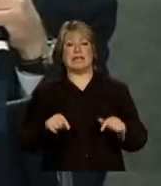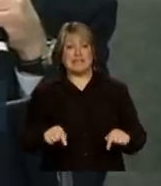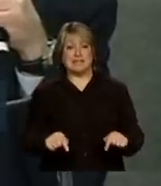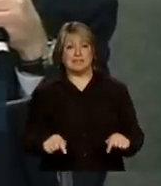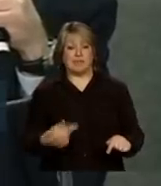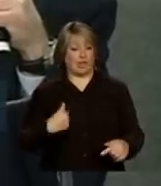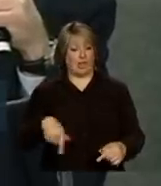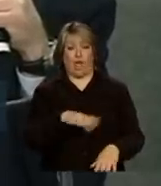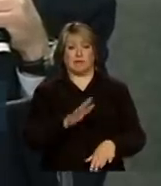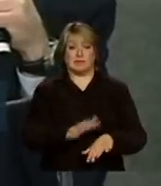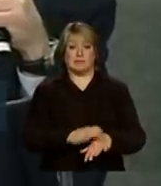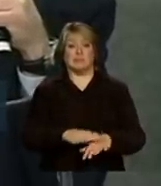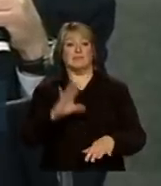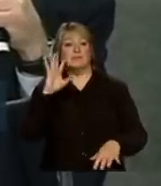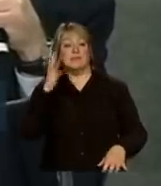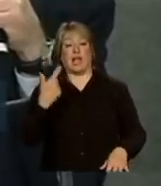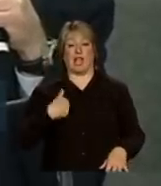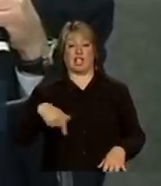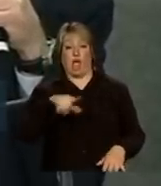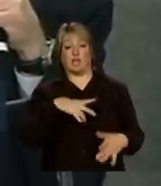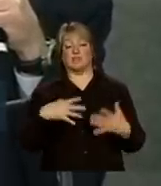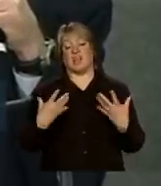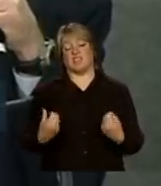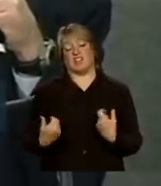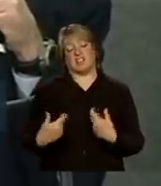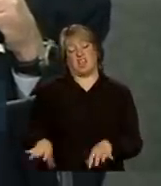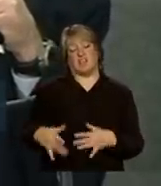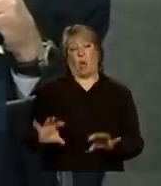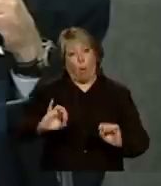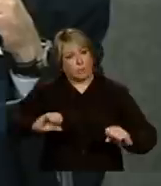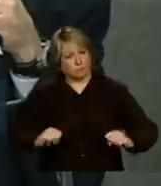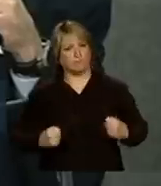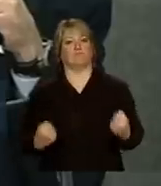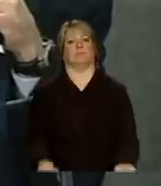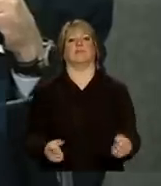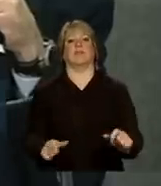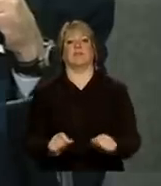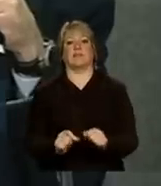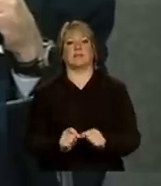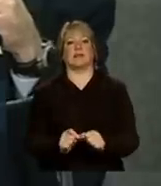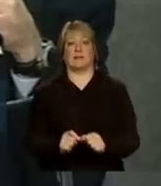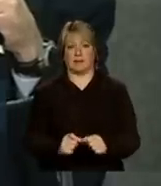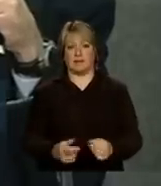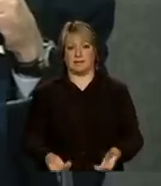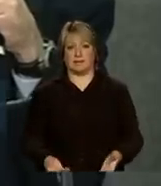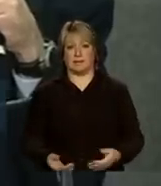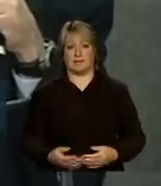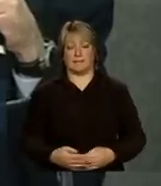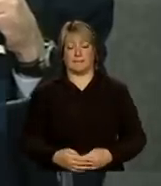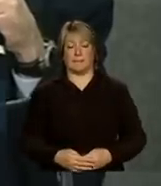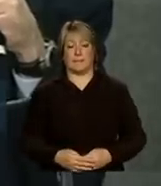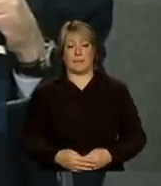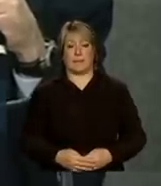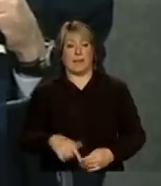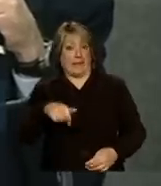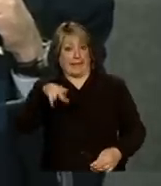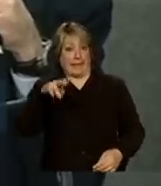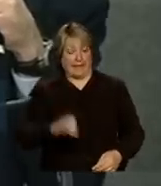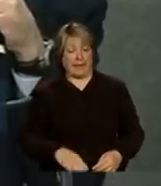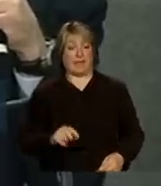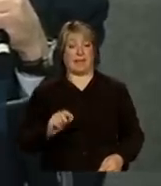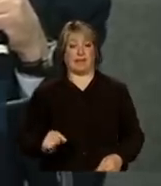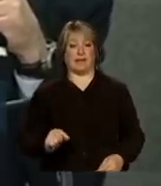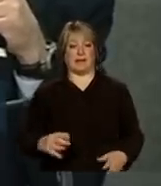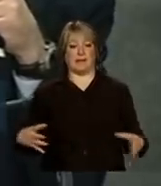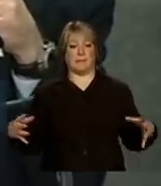nossa mão é conformidade ou inconformidade dentro da realidade e quem quem pertence vamos